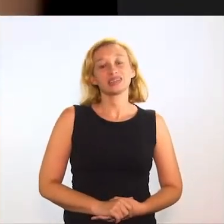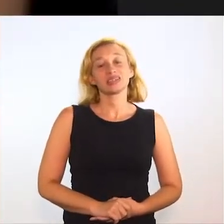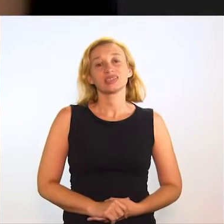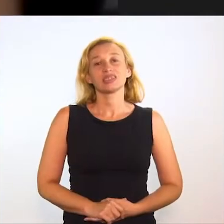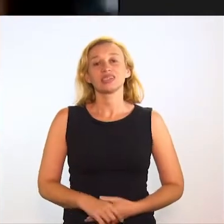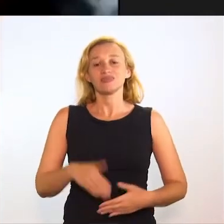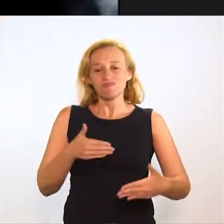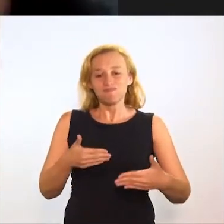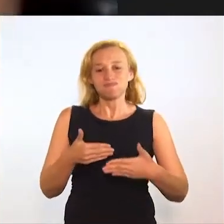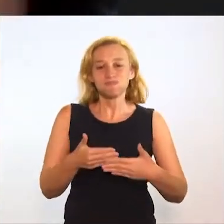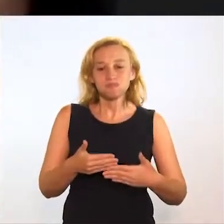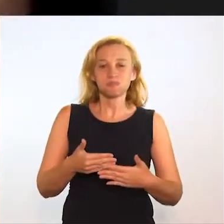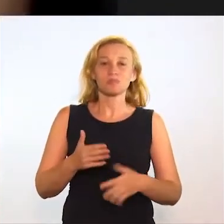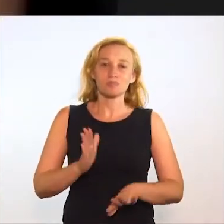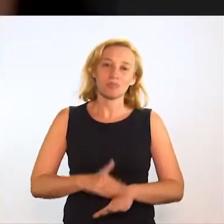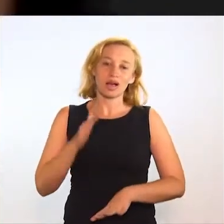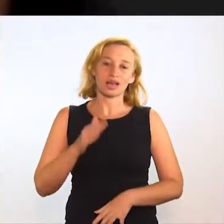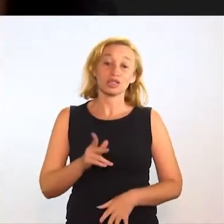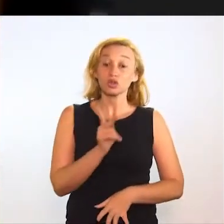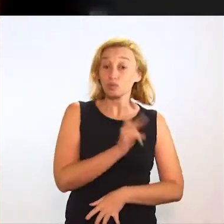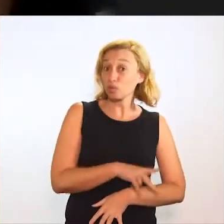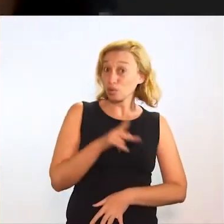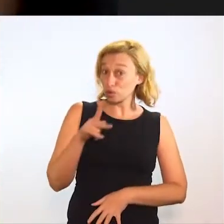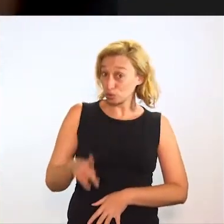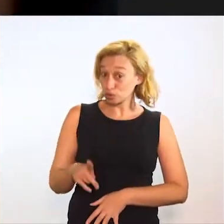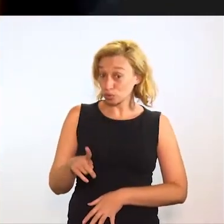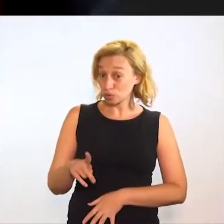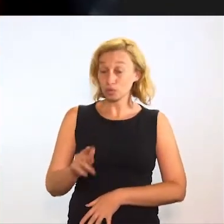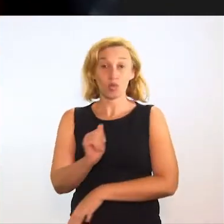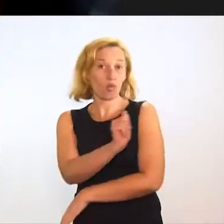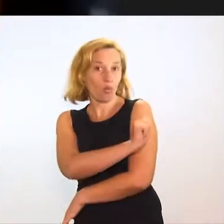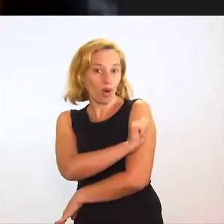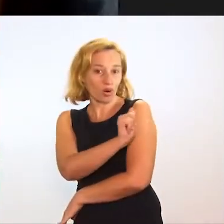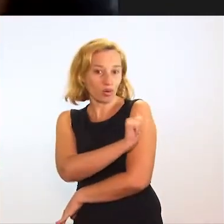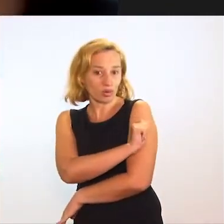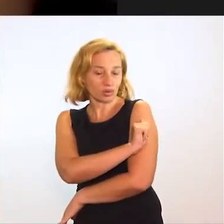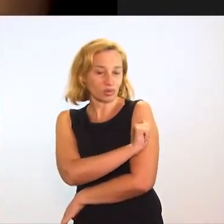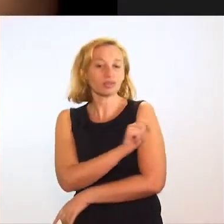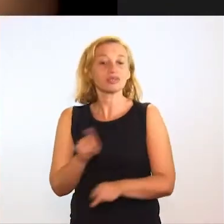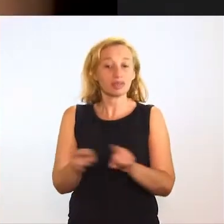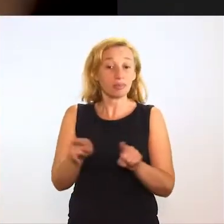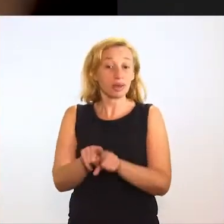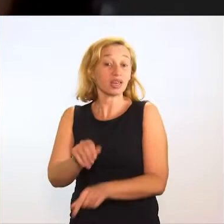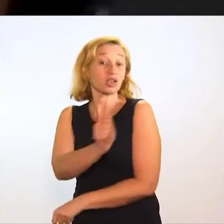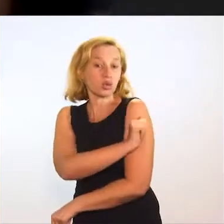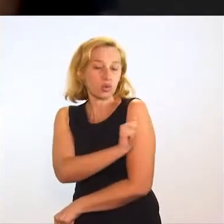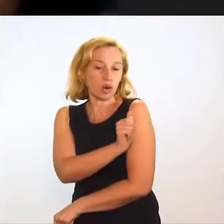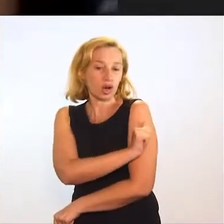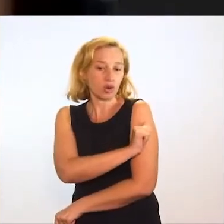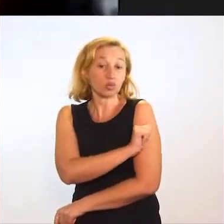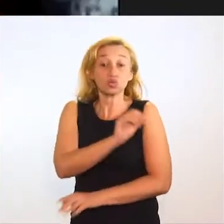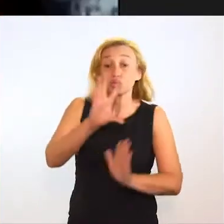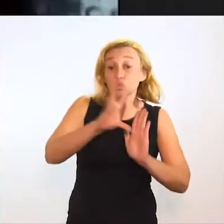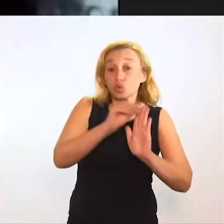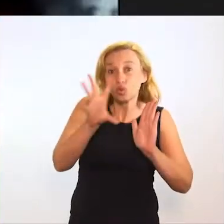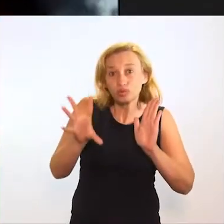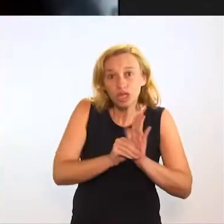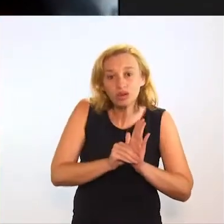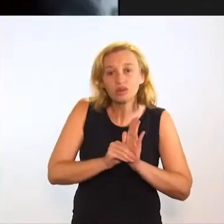isso aproximou tanto o professor do aluno, quanto o aluno